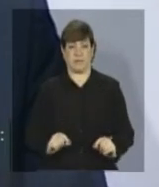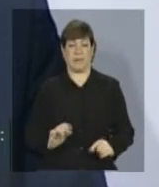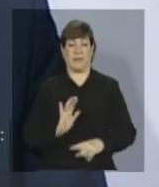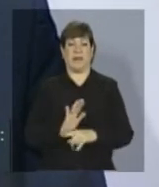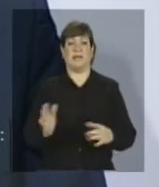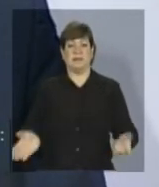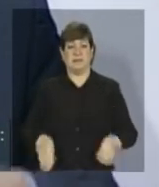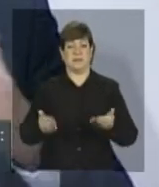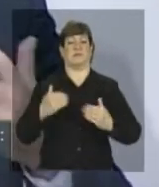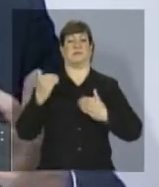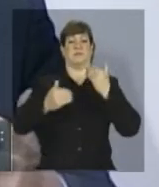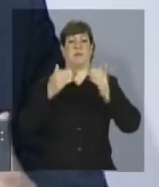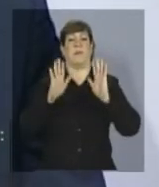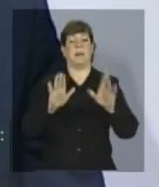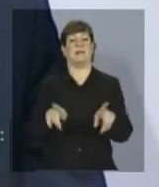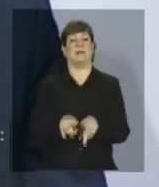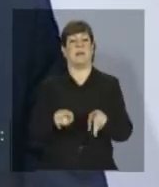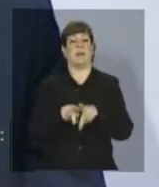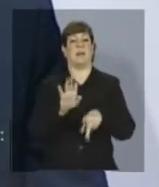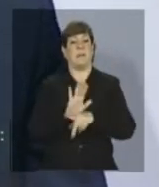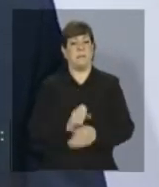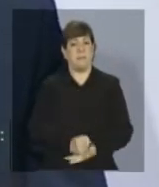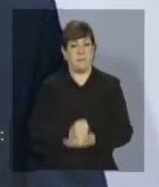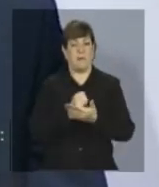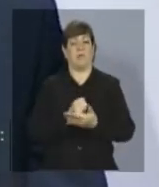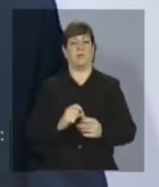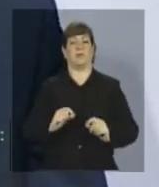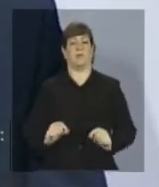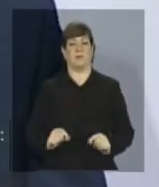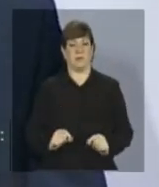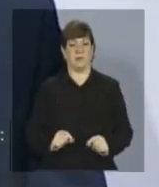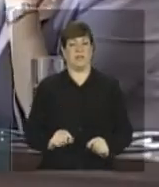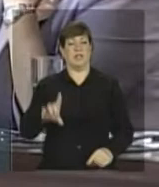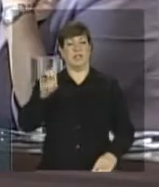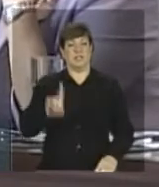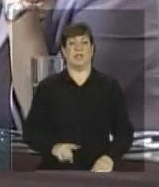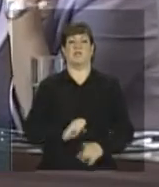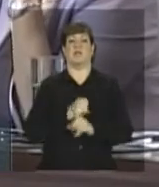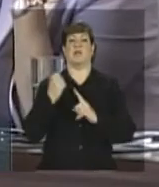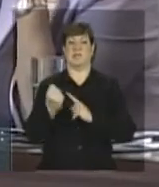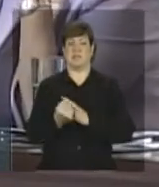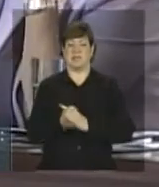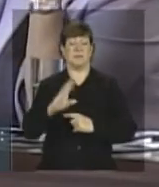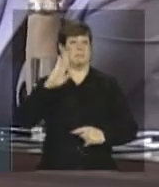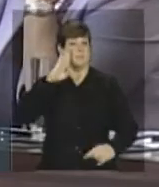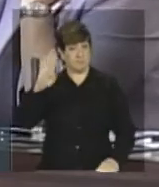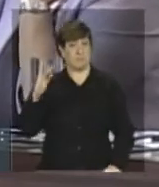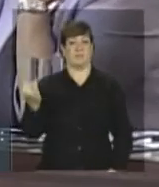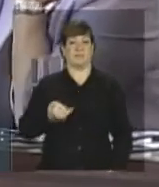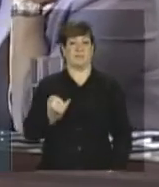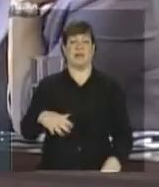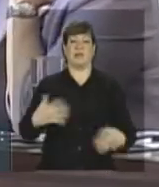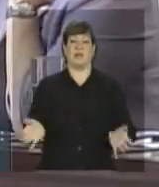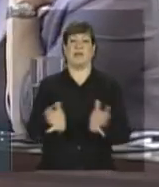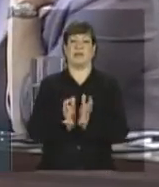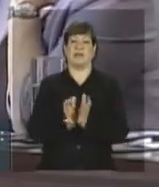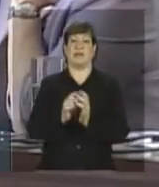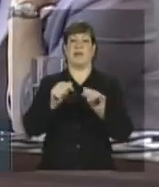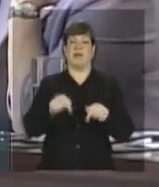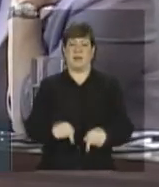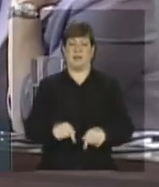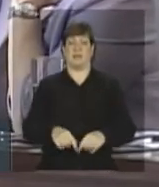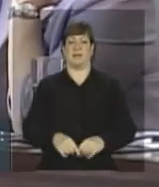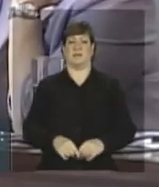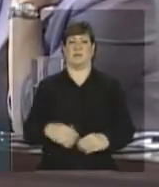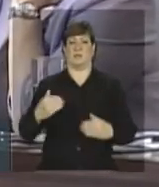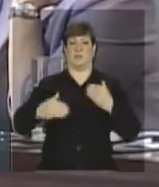incentivo ao desenvolvimento, mas também de promoção de direitos sociais fundamentais. Na área